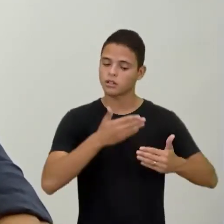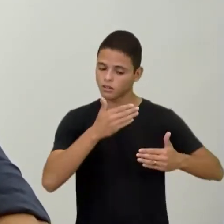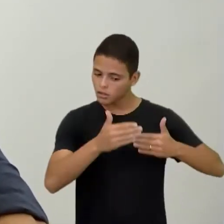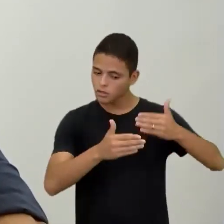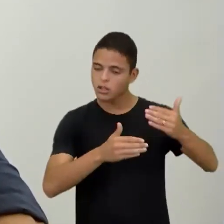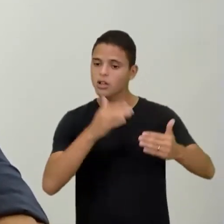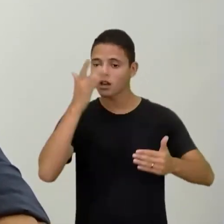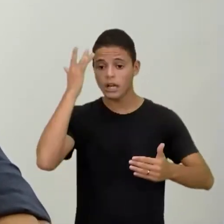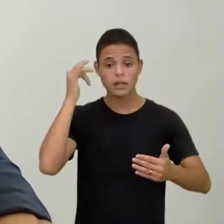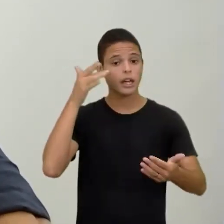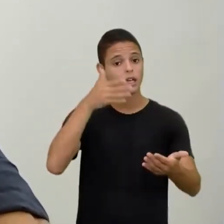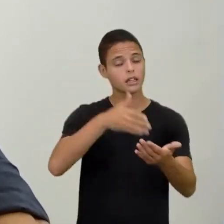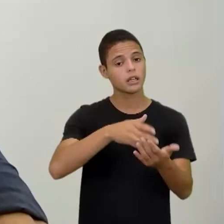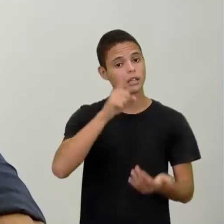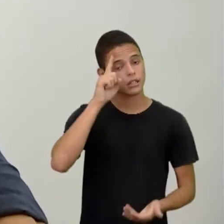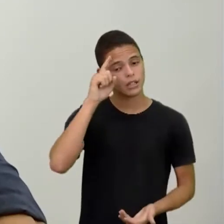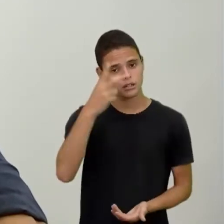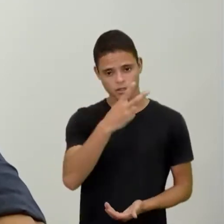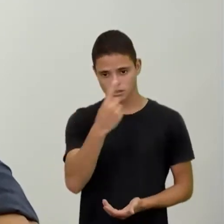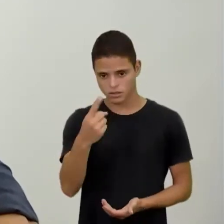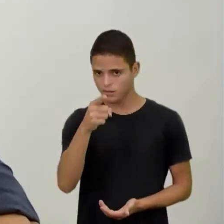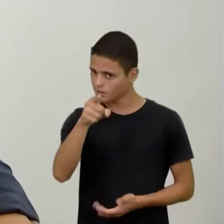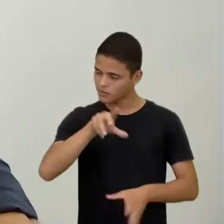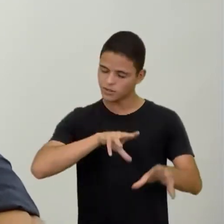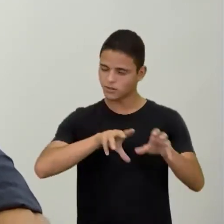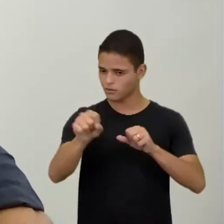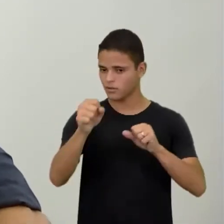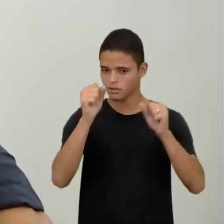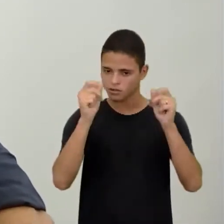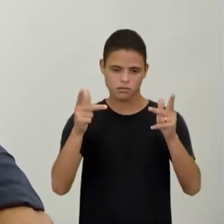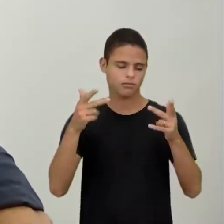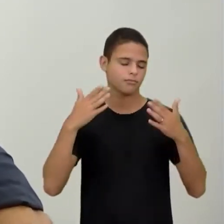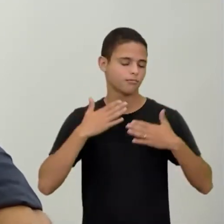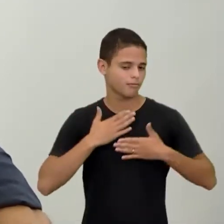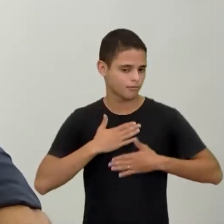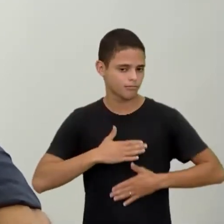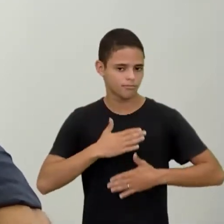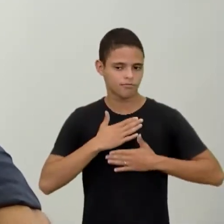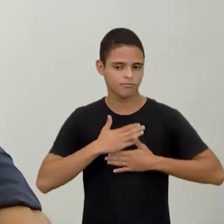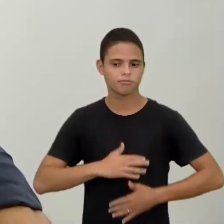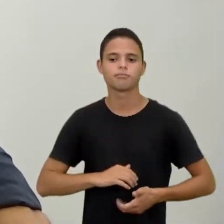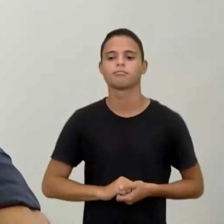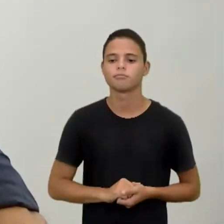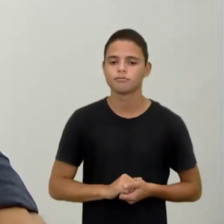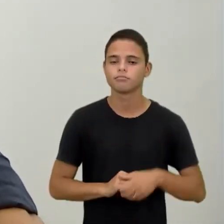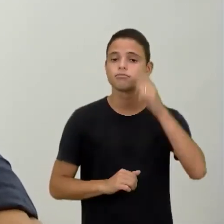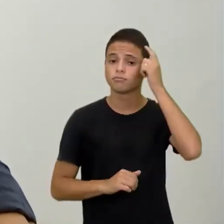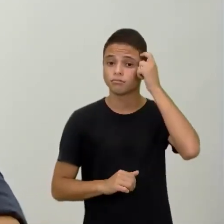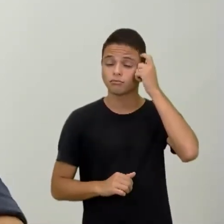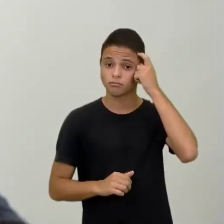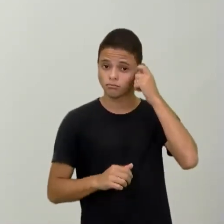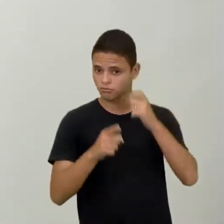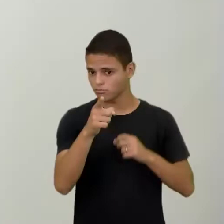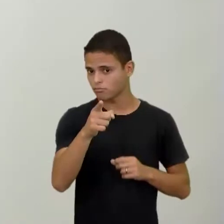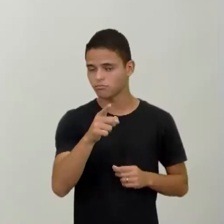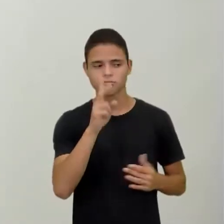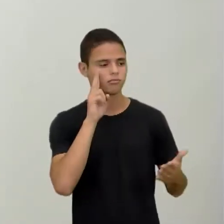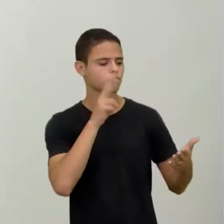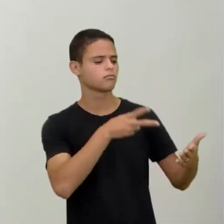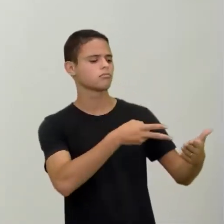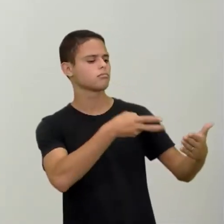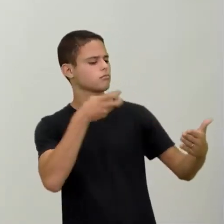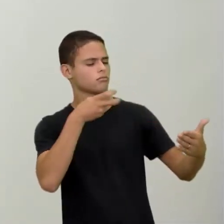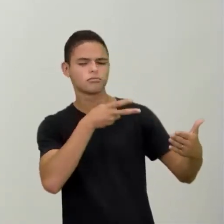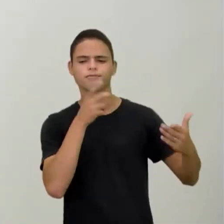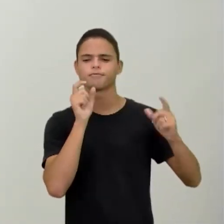aulas de amanhã, até dia 21 tem aula, você vai passar de ano, fica tranquilo. E vai terminar a terceira série. E aí é que você vai ver